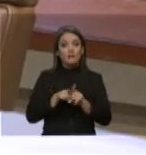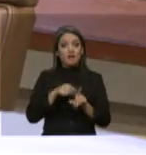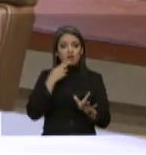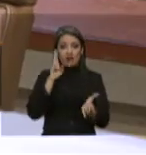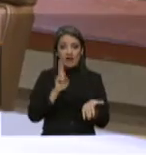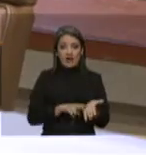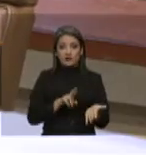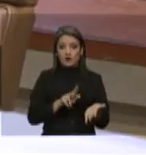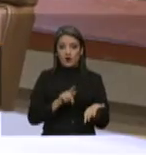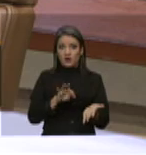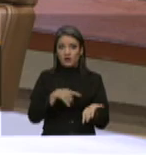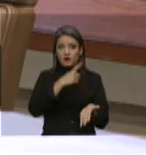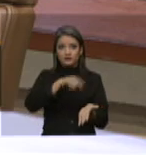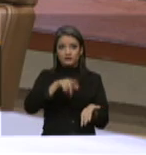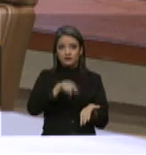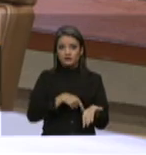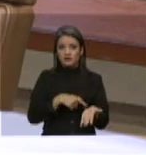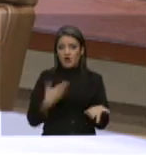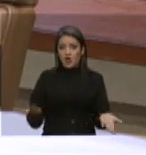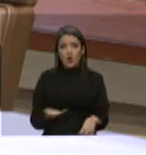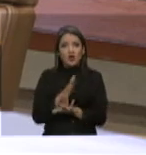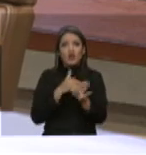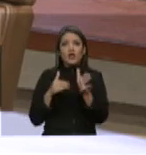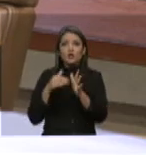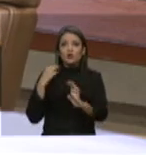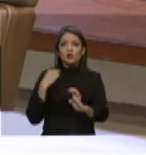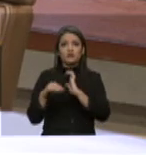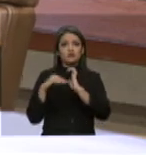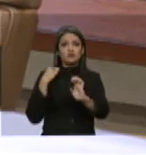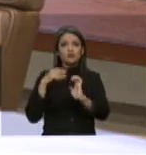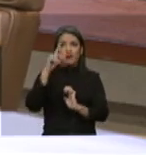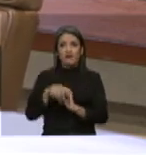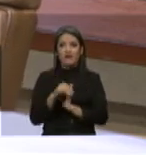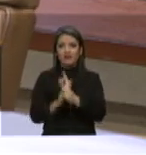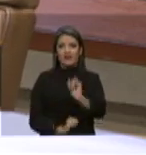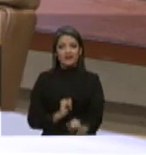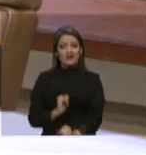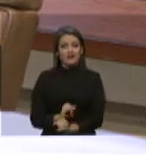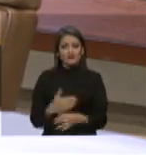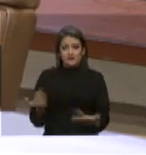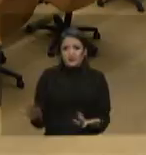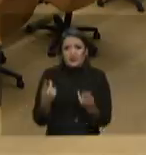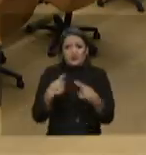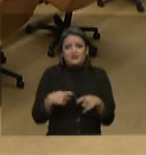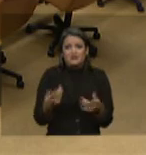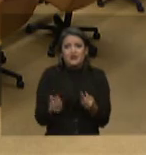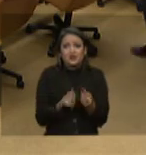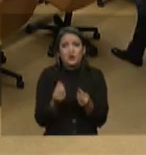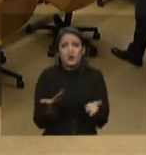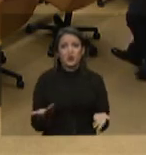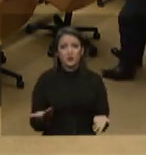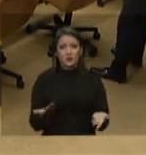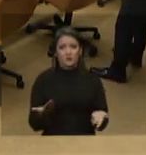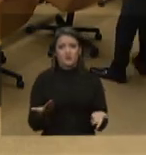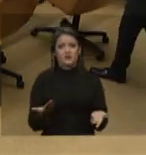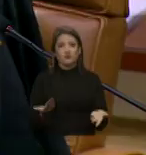através de processo eletrônico não justifica mais realmente não